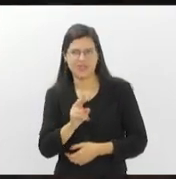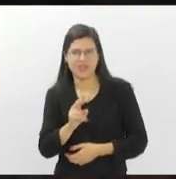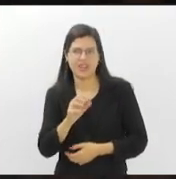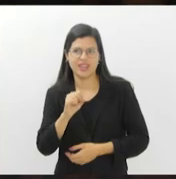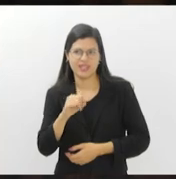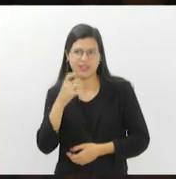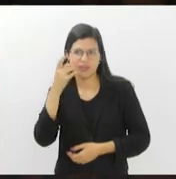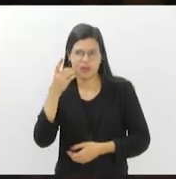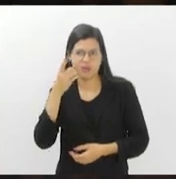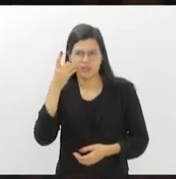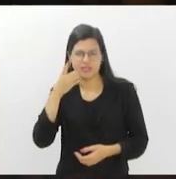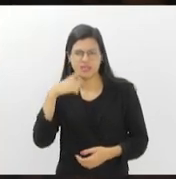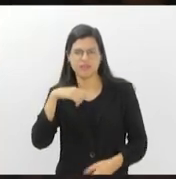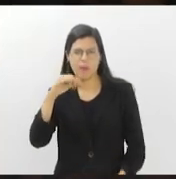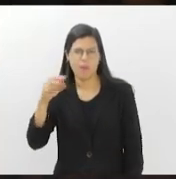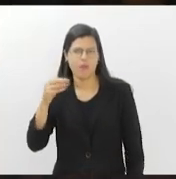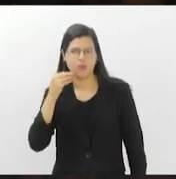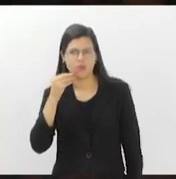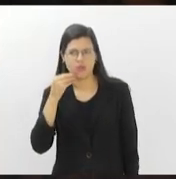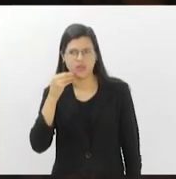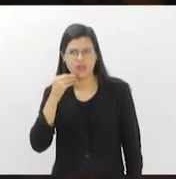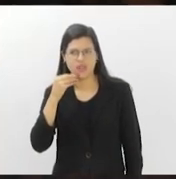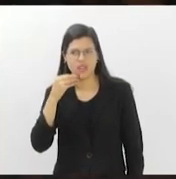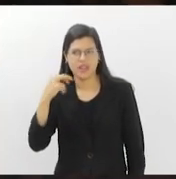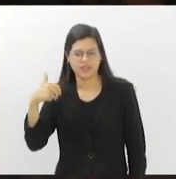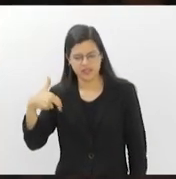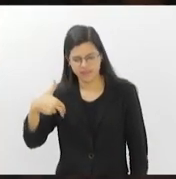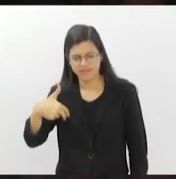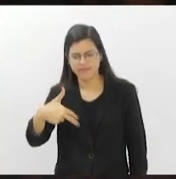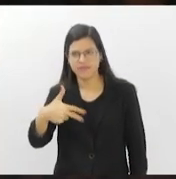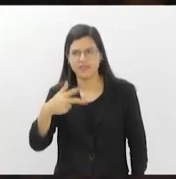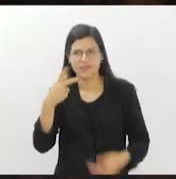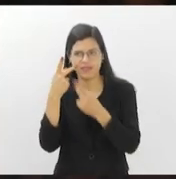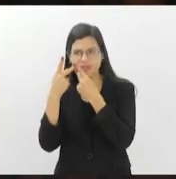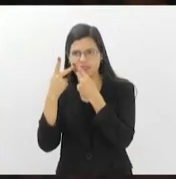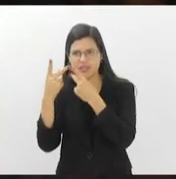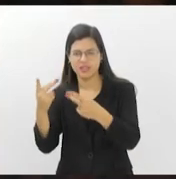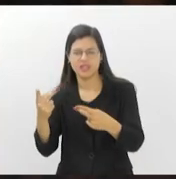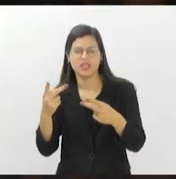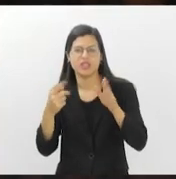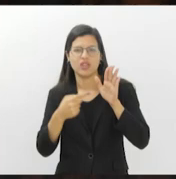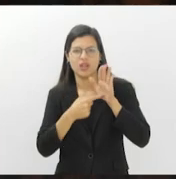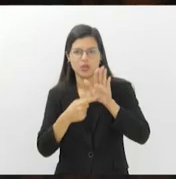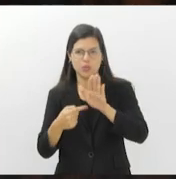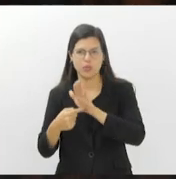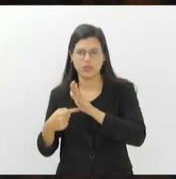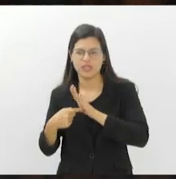excelências tiverem a oportunidade de passar ali pelo Palácio Tiradentes, visitem essa exposição